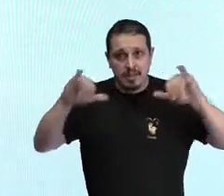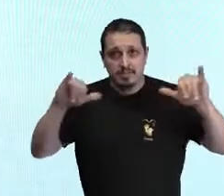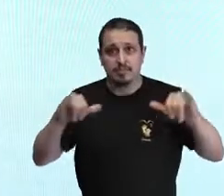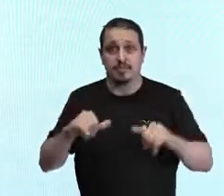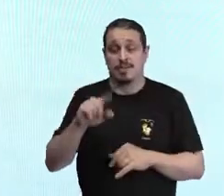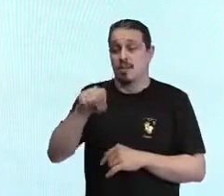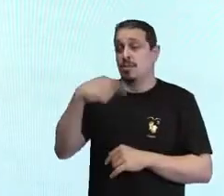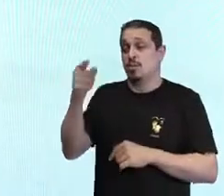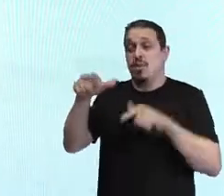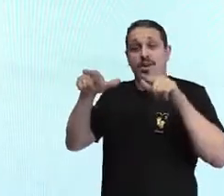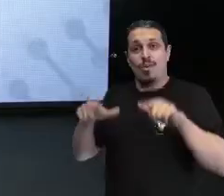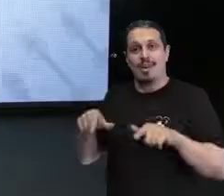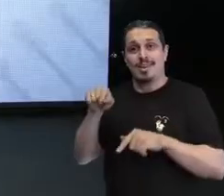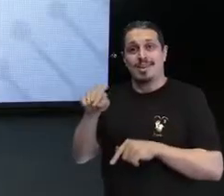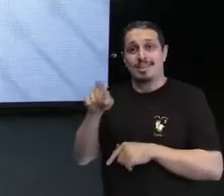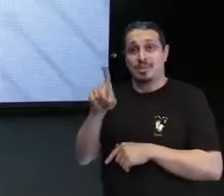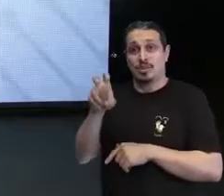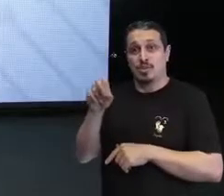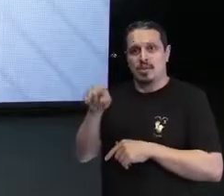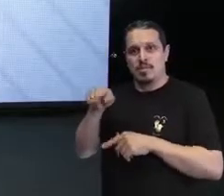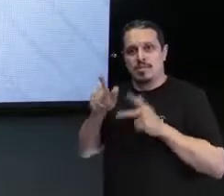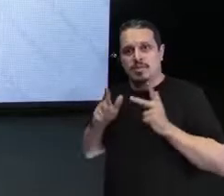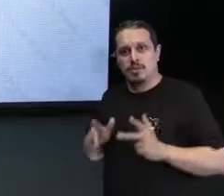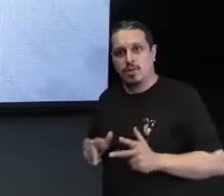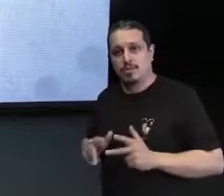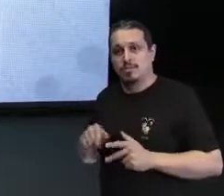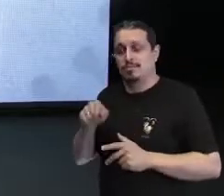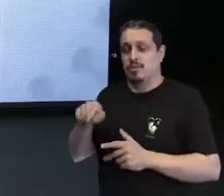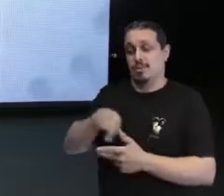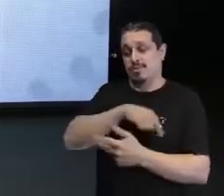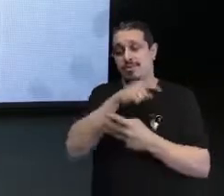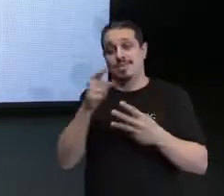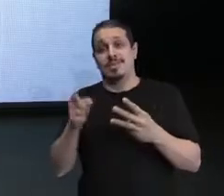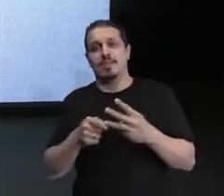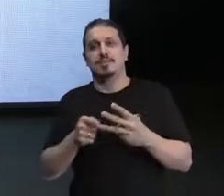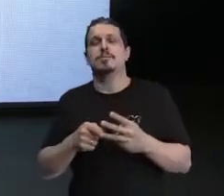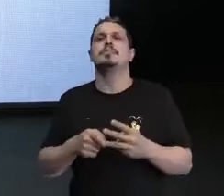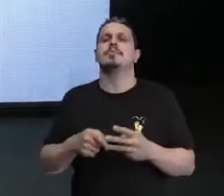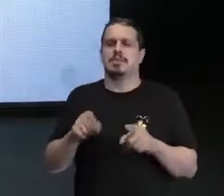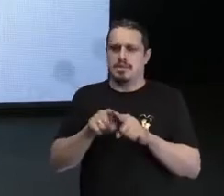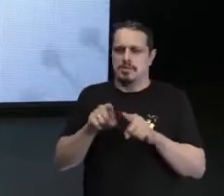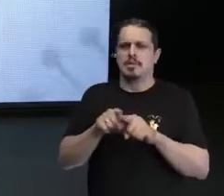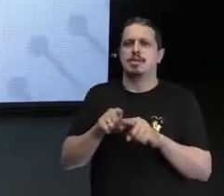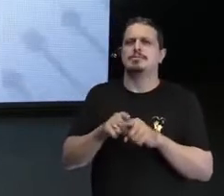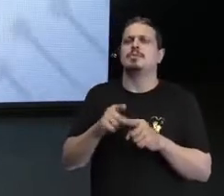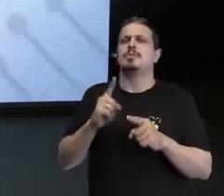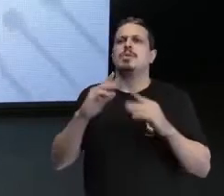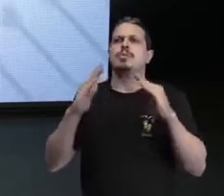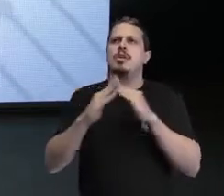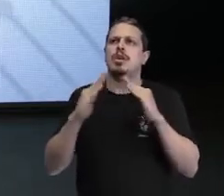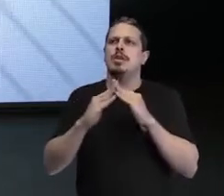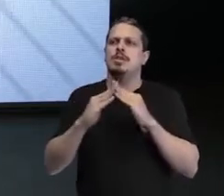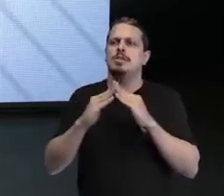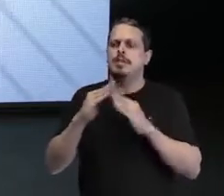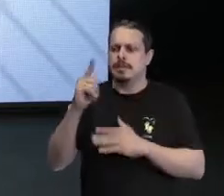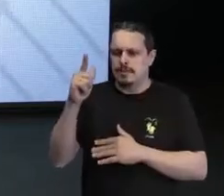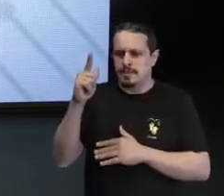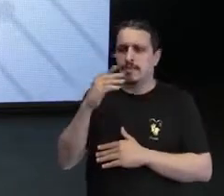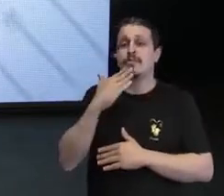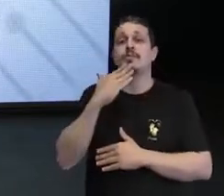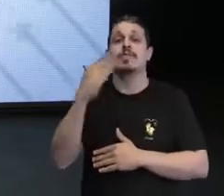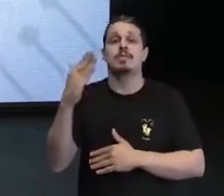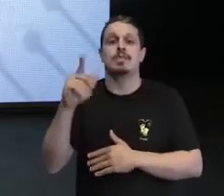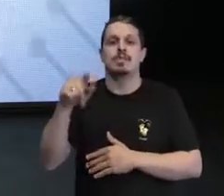2014. Aí o terceiro piquenique, inclusive, que a gente fez, e nessa época eu estava morando no exterior, eu vim aqui e organizei aqui com as